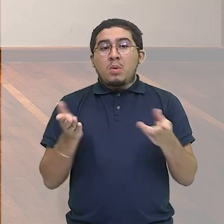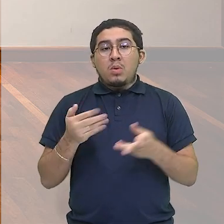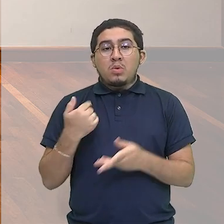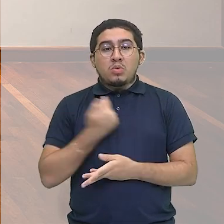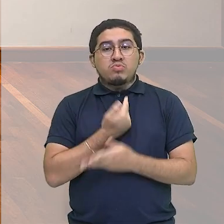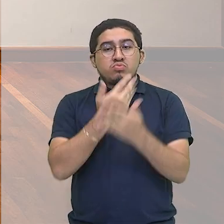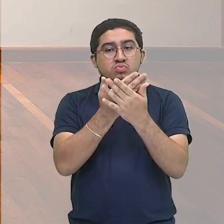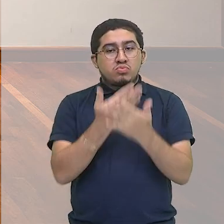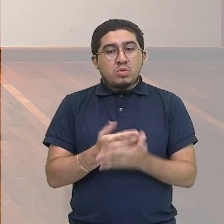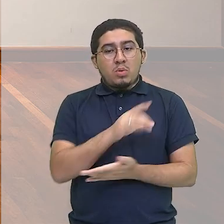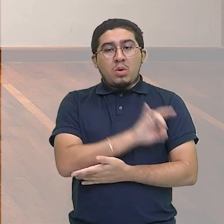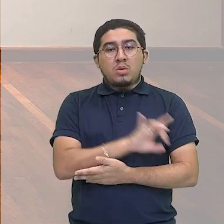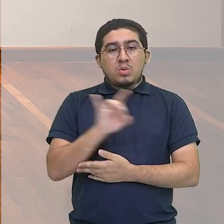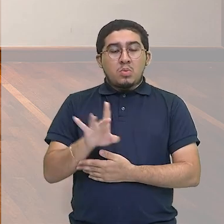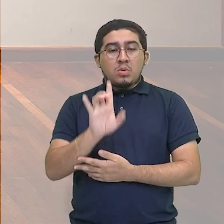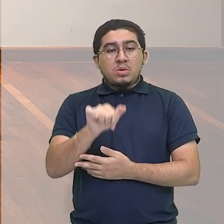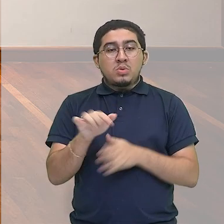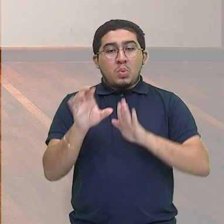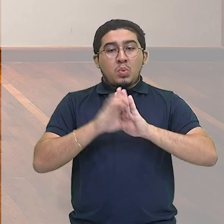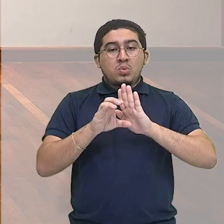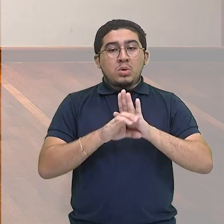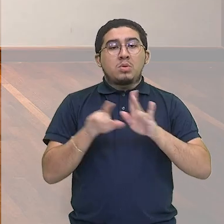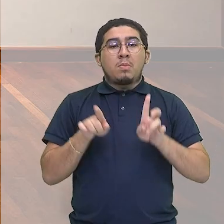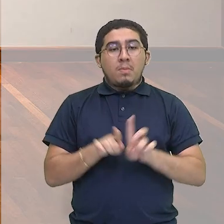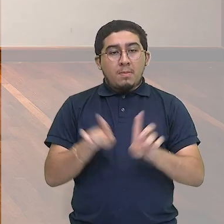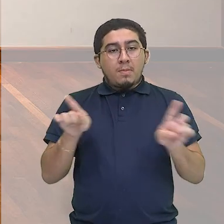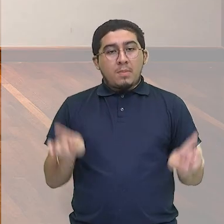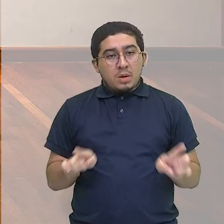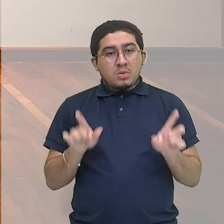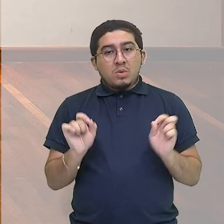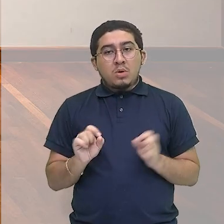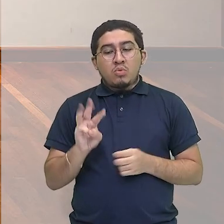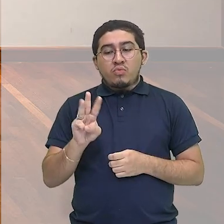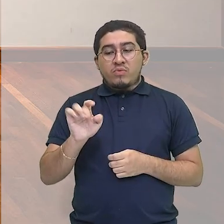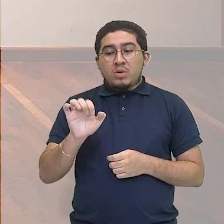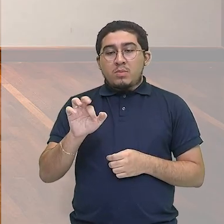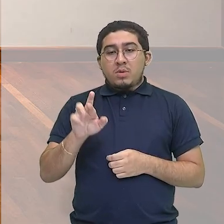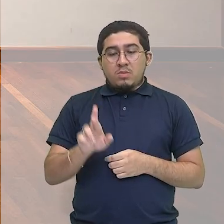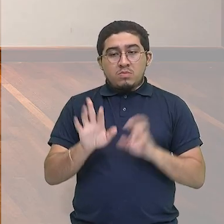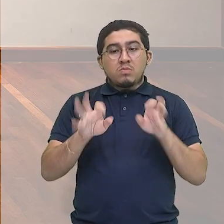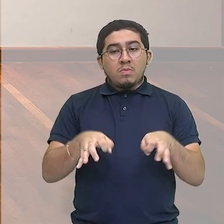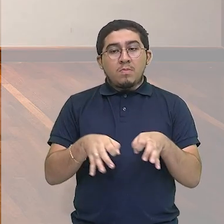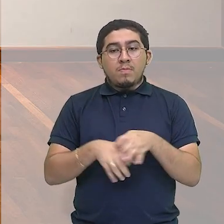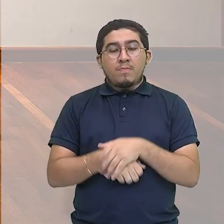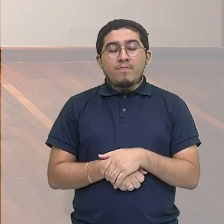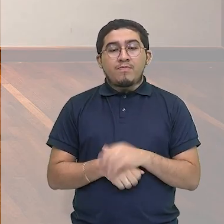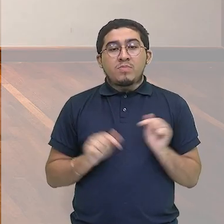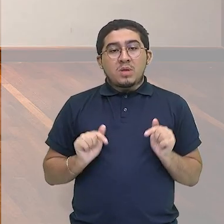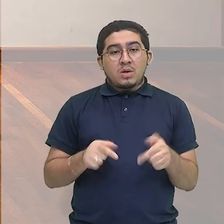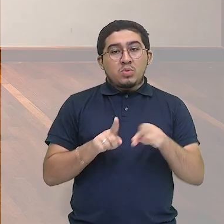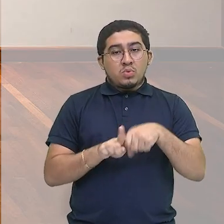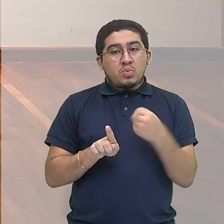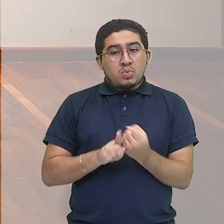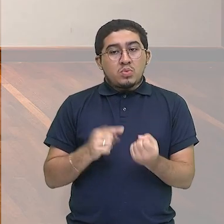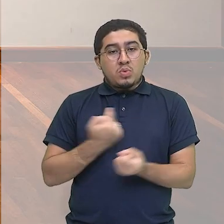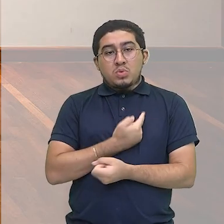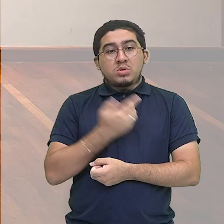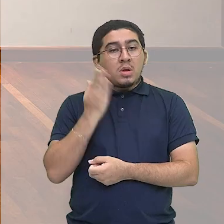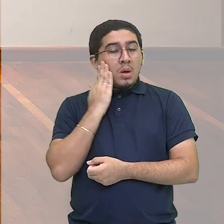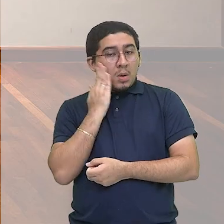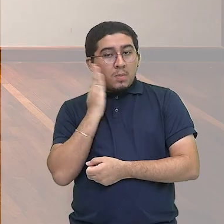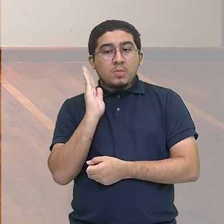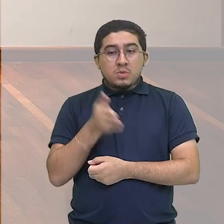uma desses conceitos mais do Weber. Vamos lá? Então, a ação social, a gente já viu, né, que é